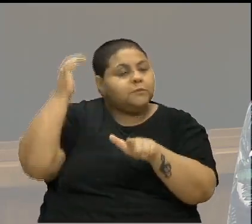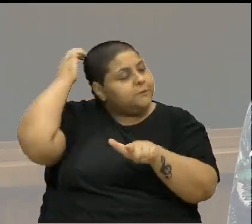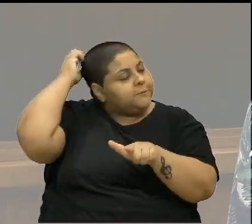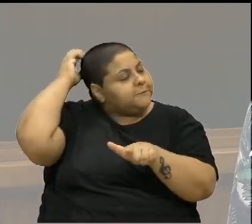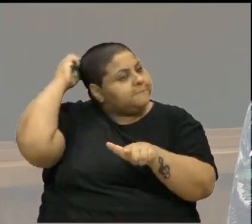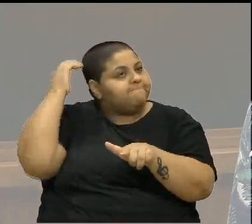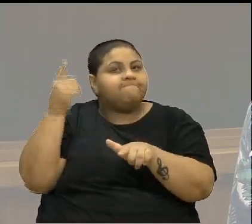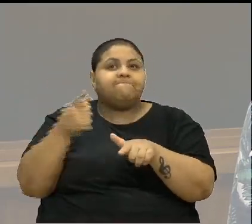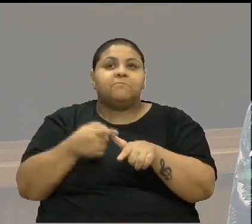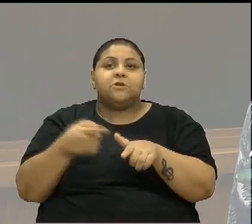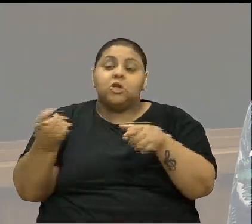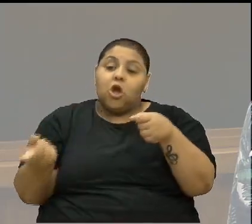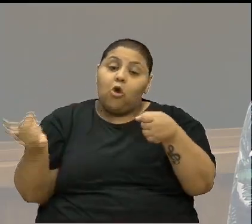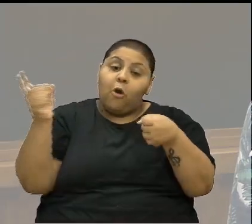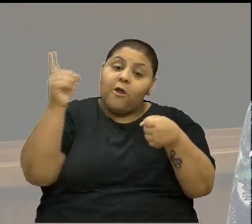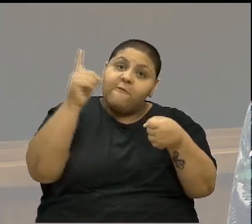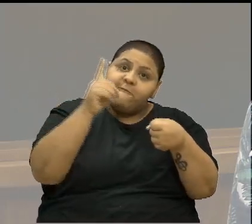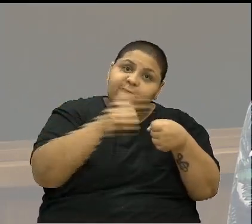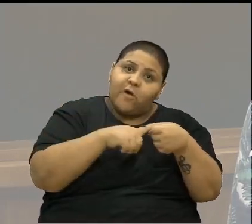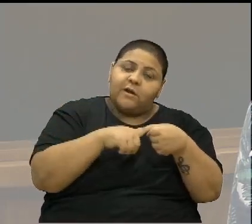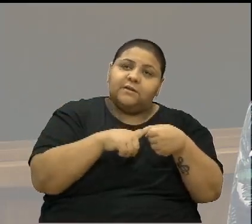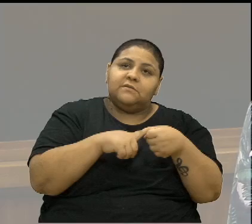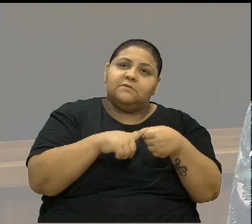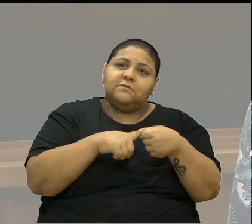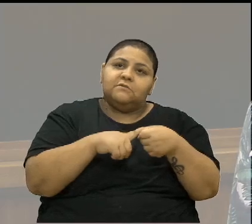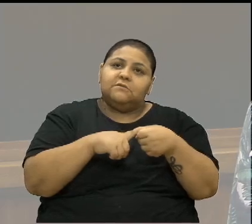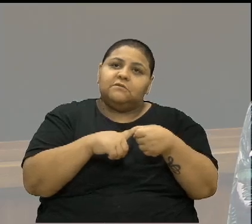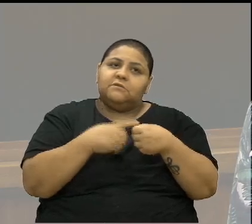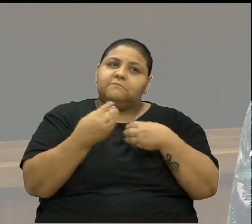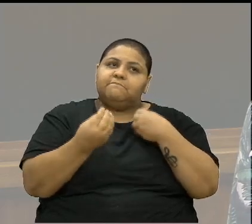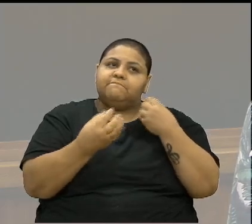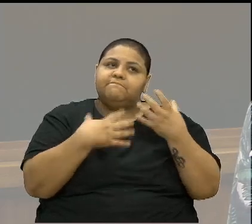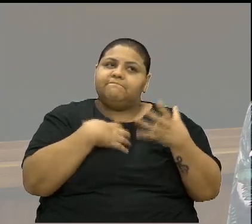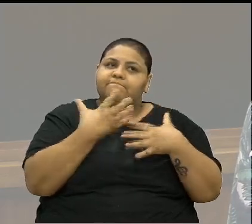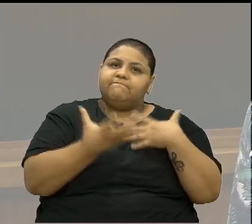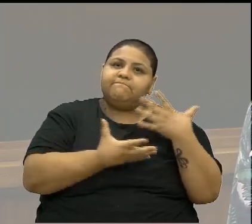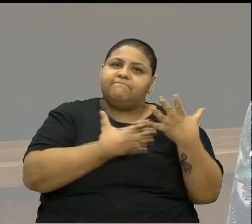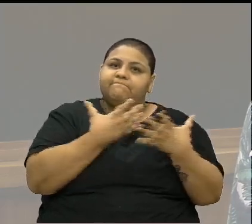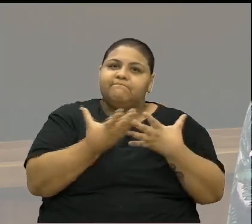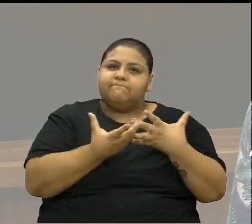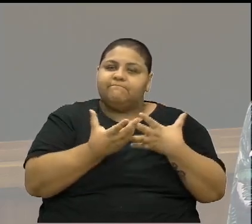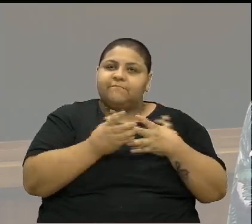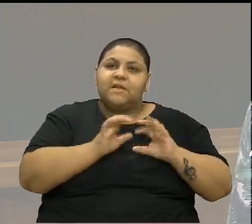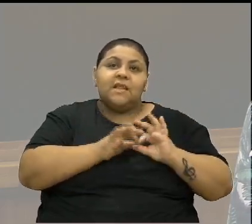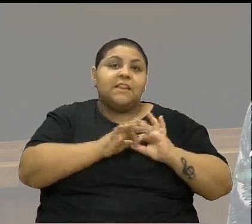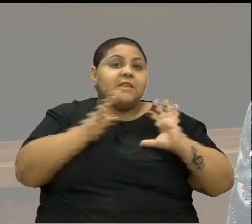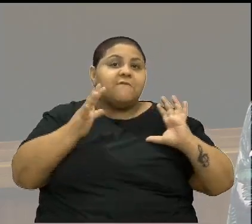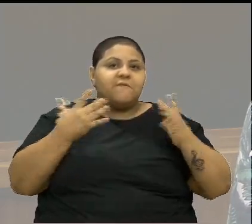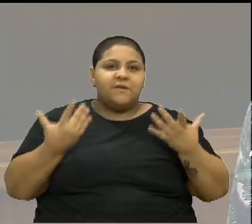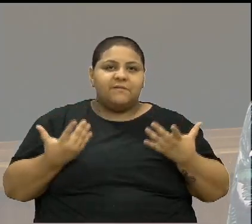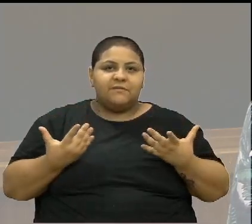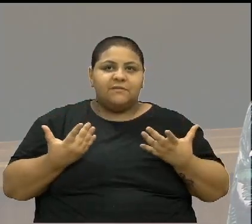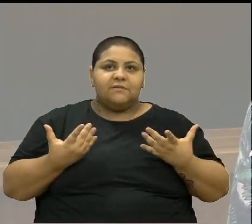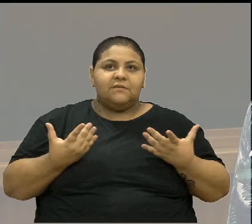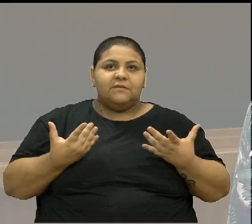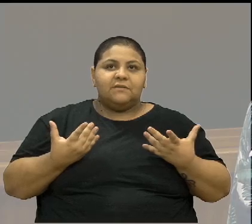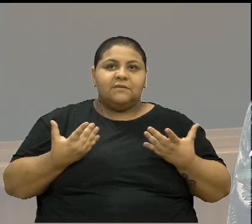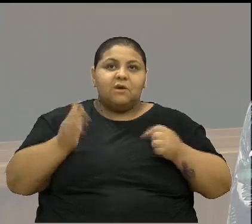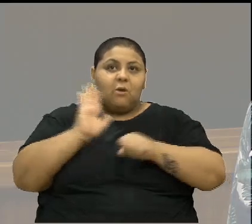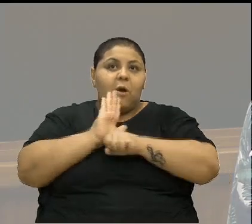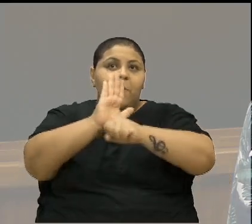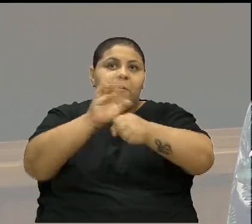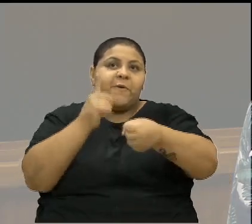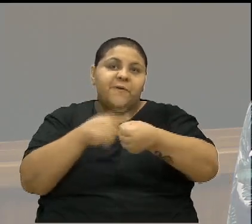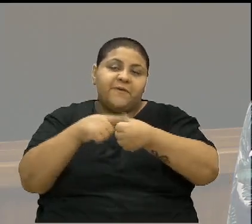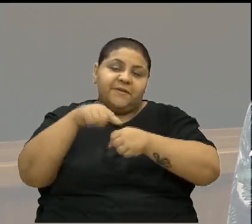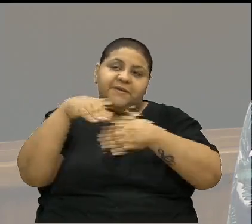momento, e o retorno que ele está dando de forma espontânea e individual para a nossa cidade. Então,